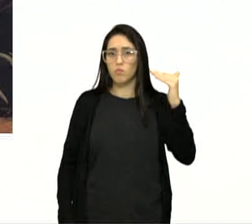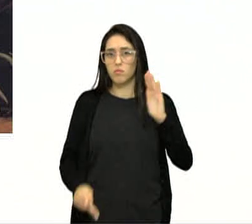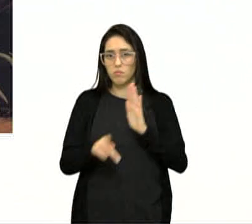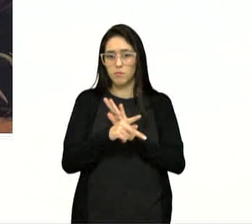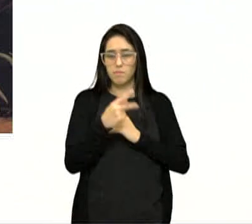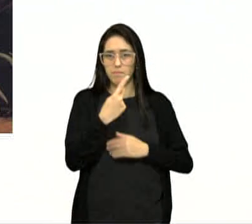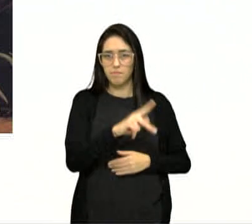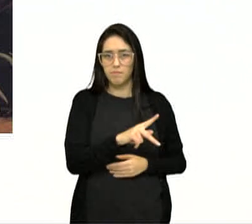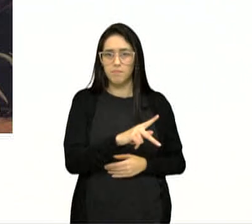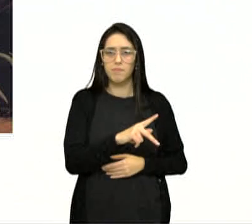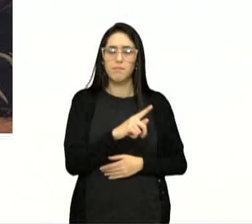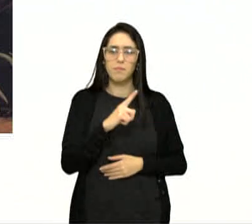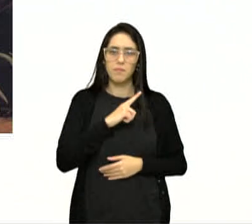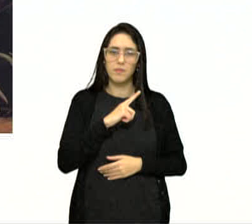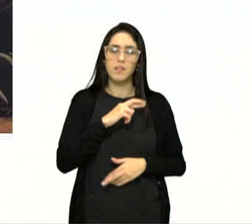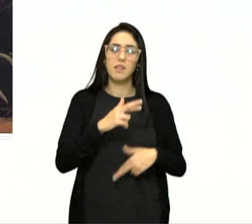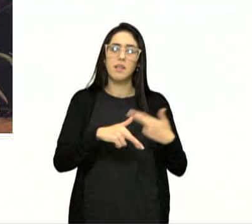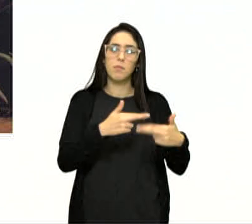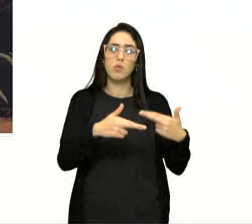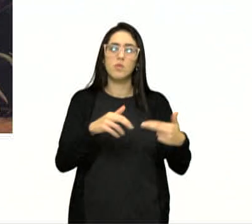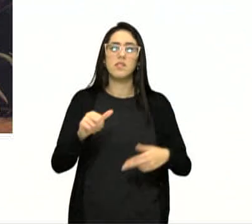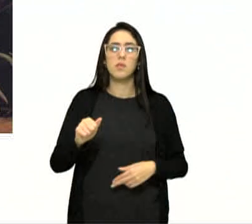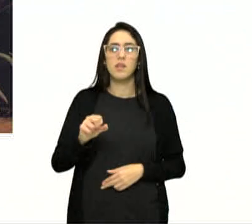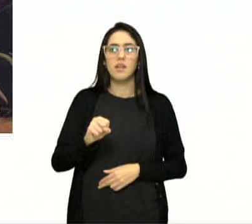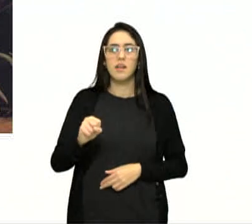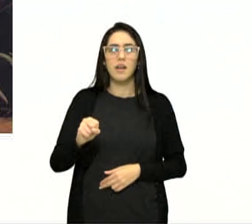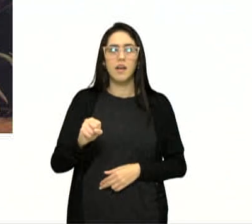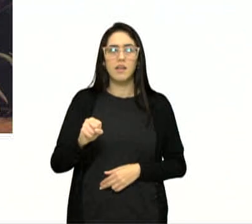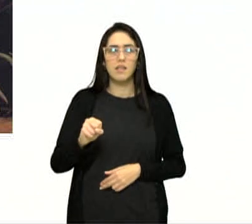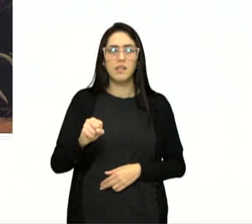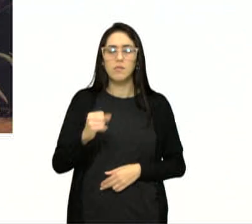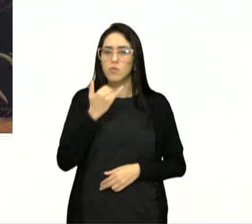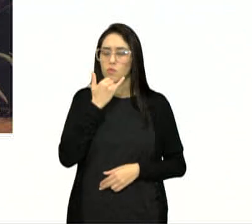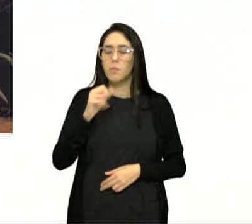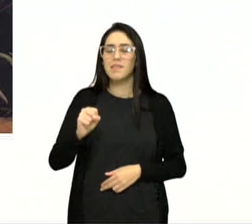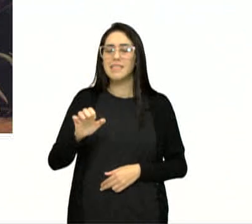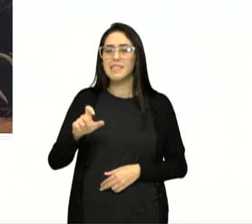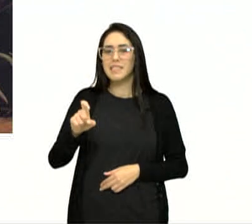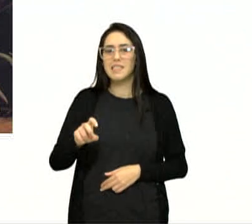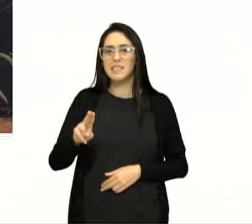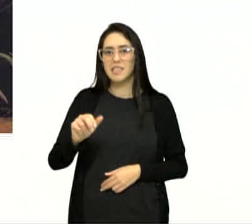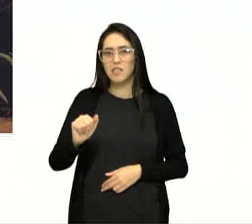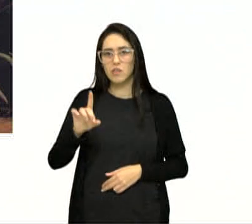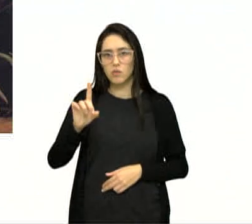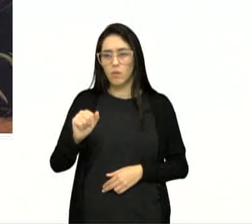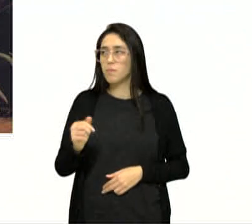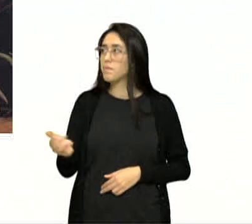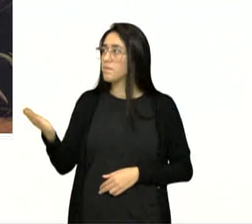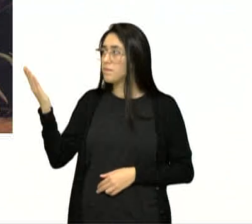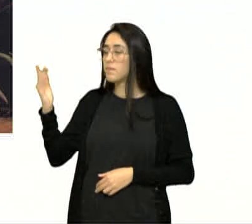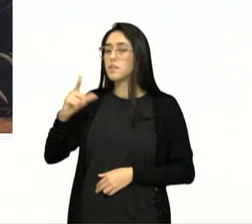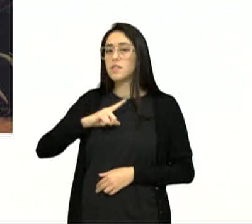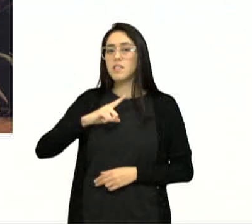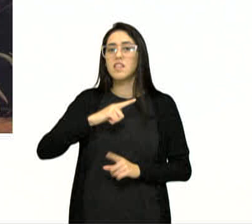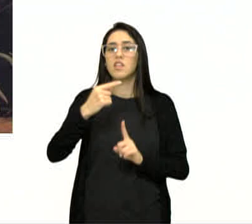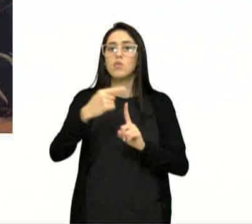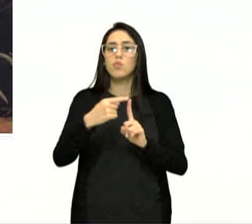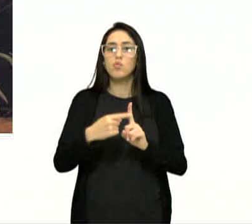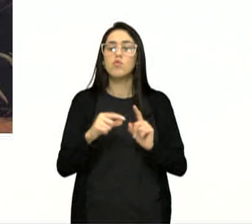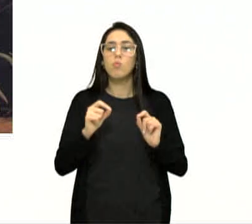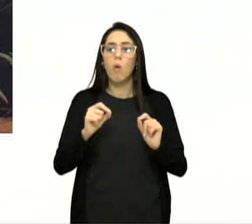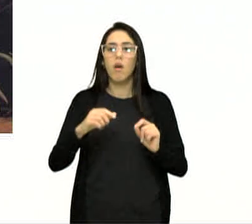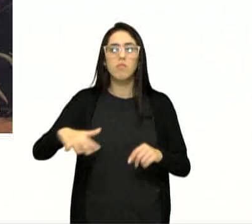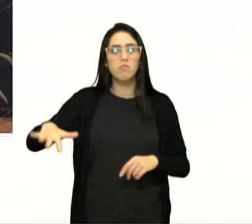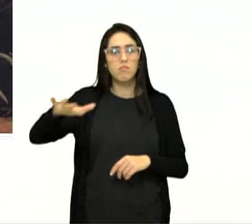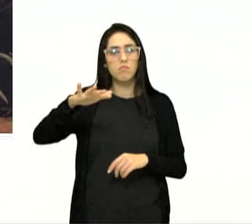fecundação, tal, falando de reprodução sexuada. Mas nós temos a pedogênese, por exemplo, né? É um tipo de partenogênese que ocorre em indivíduos